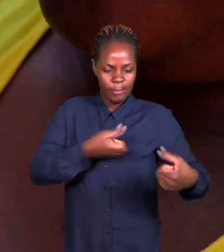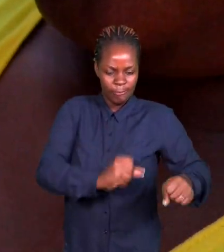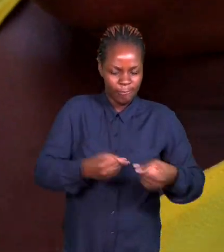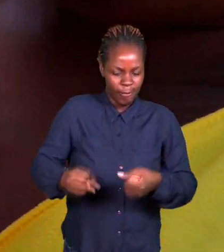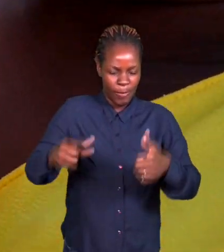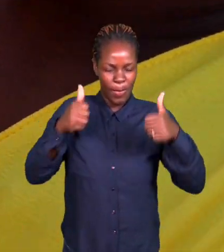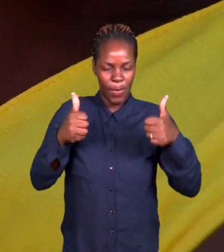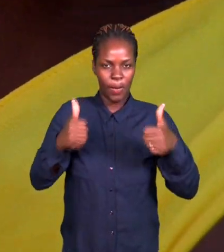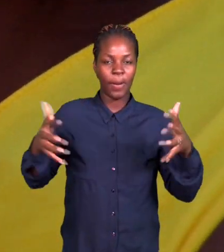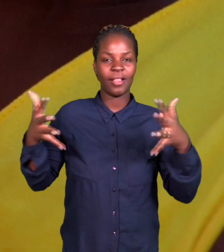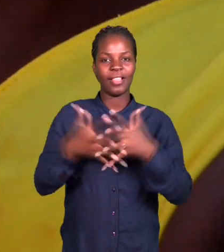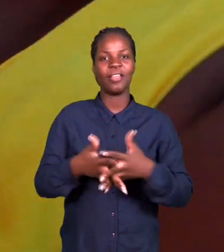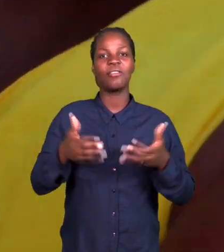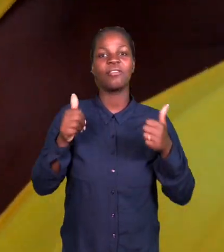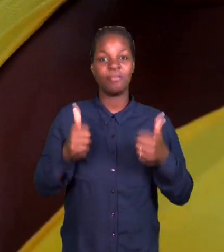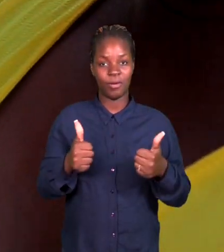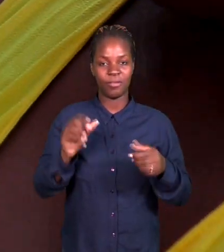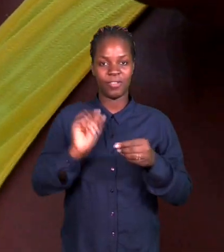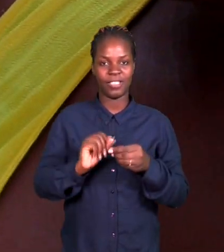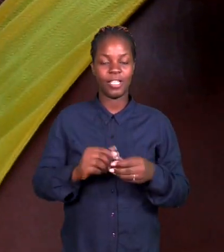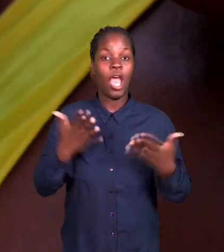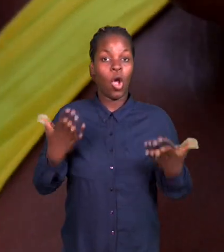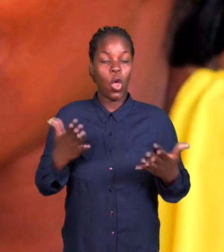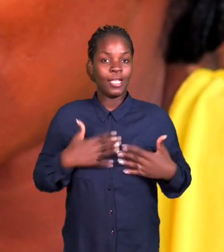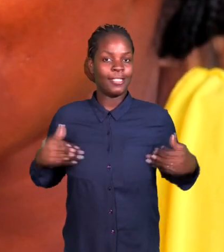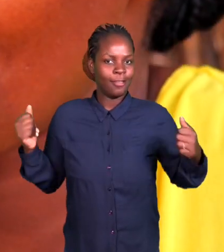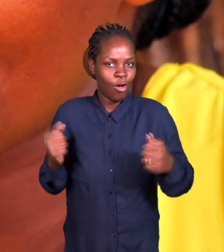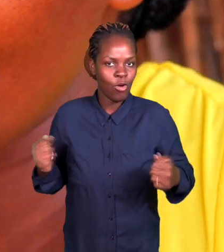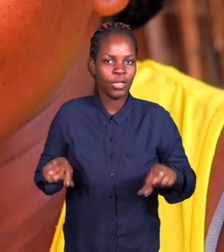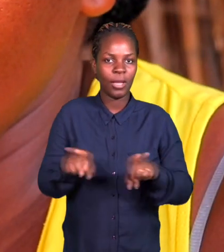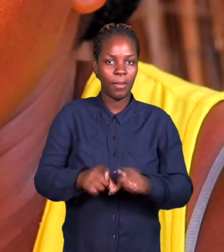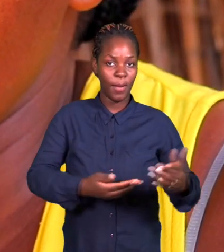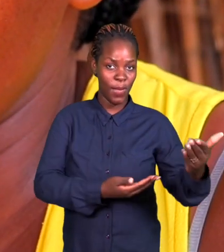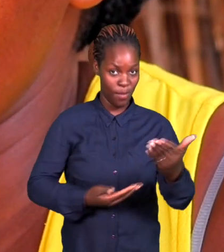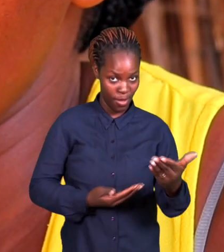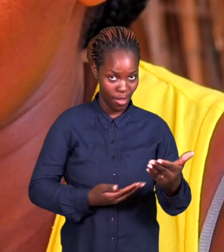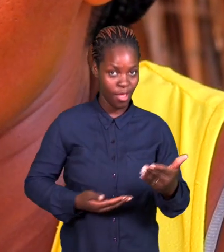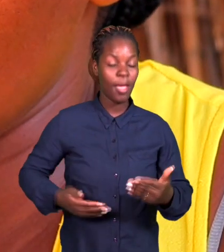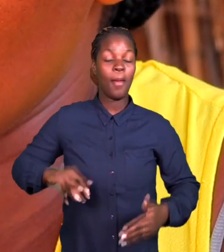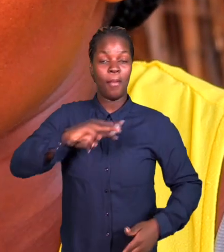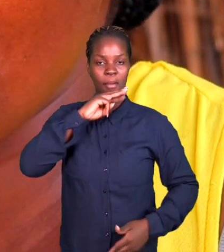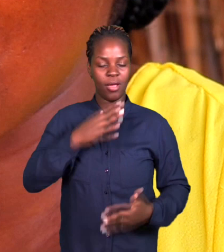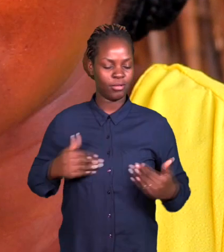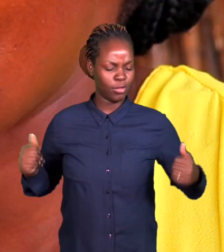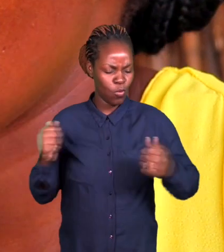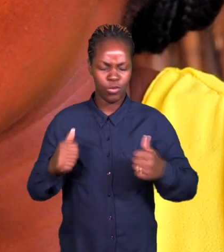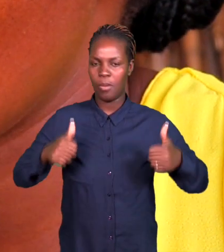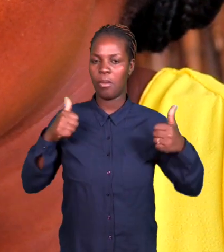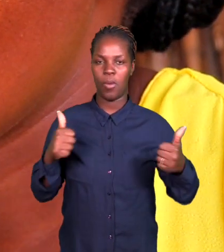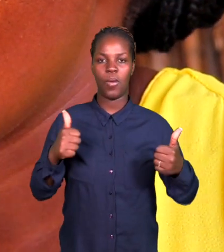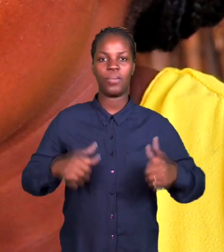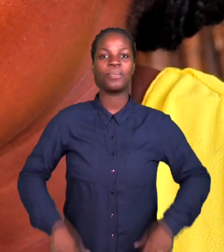um efeito direto sobre a sua saúde e a do seu bebê. No grupo de nutrição entrei no ano